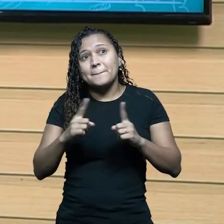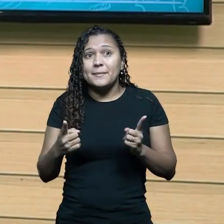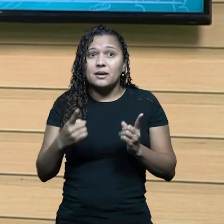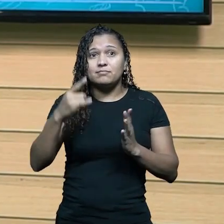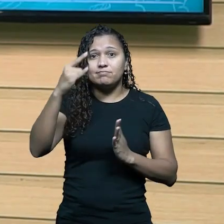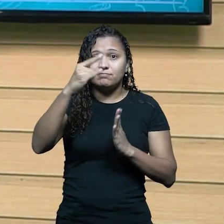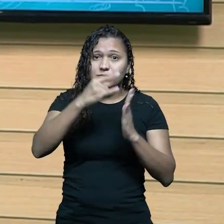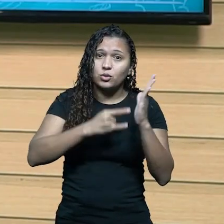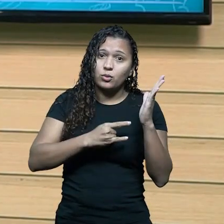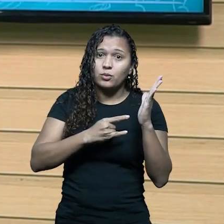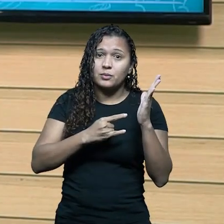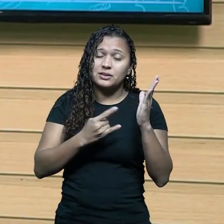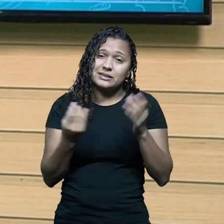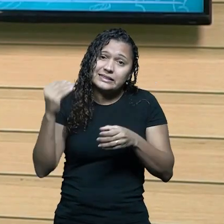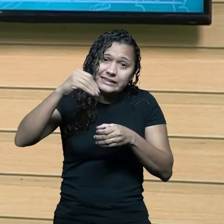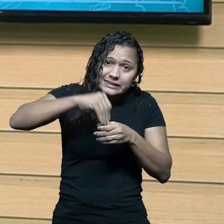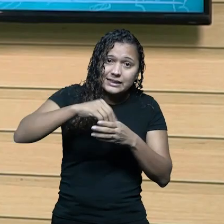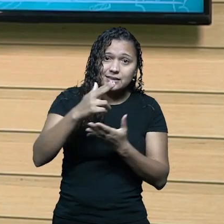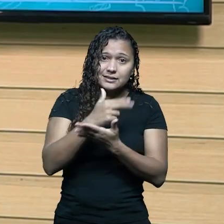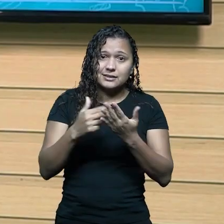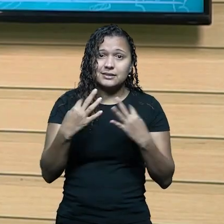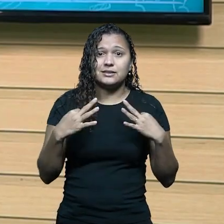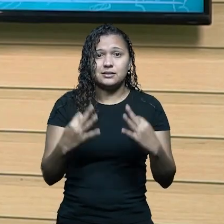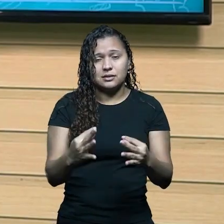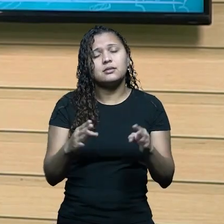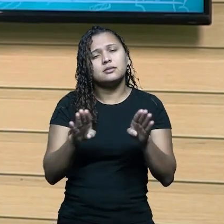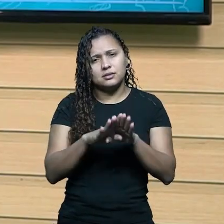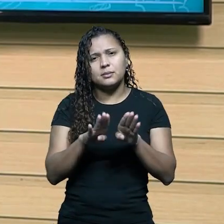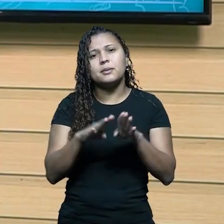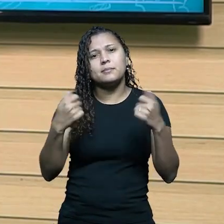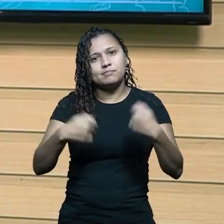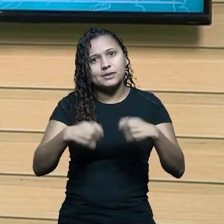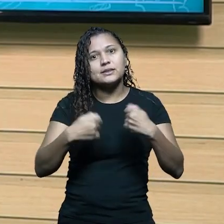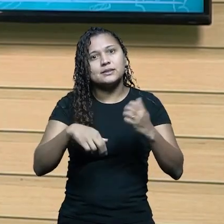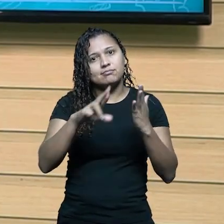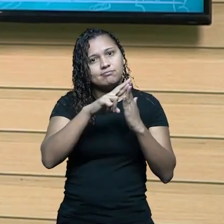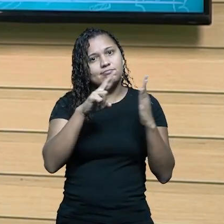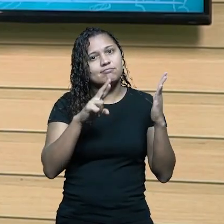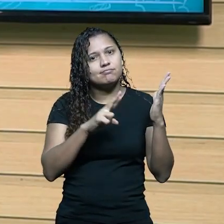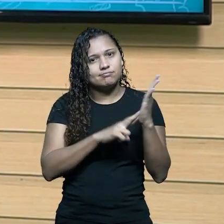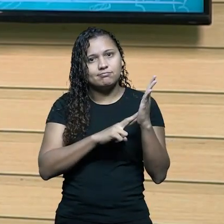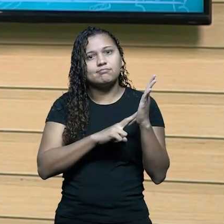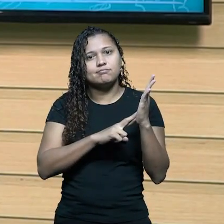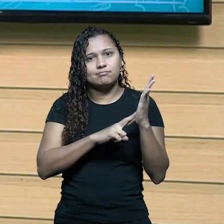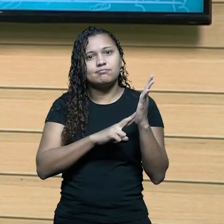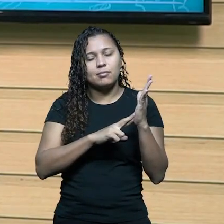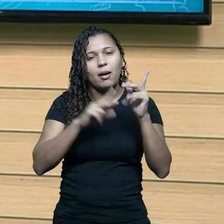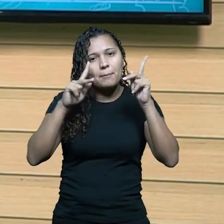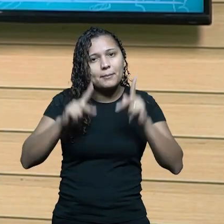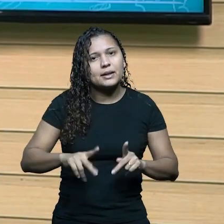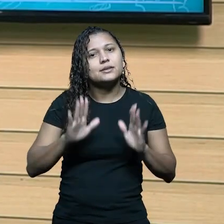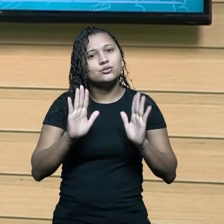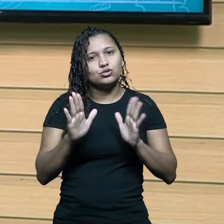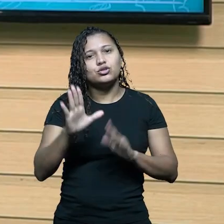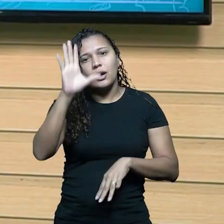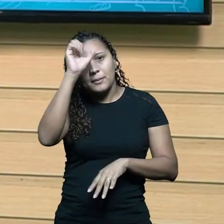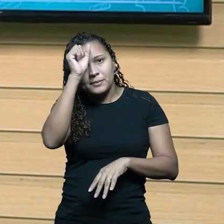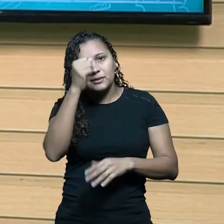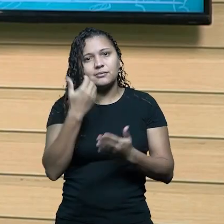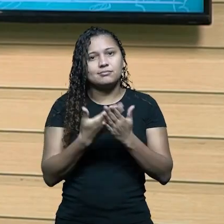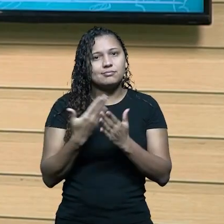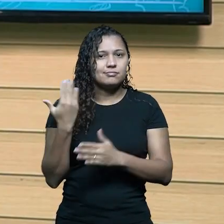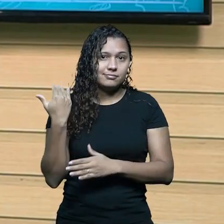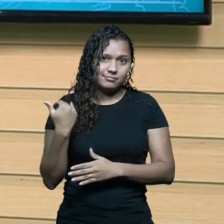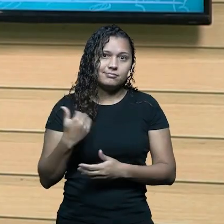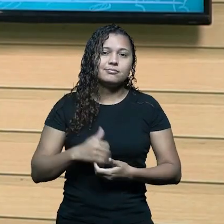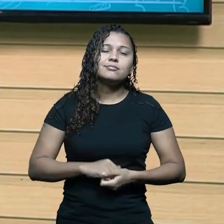é um documento dentro do desenho técnico, também vai seguir as normas do padrão que a gente já aprendeu aqui nas